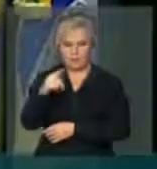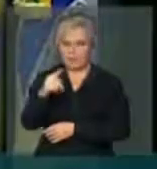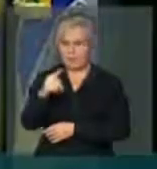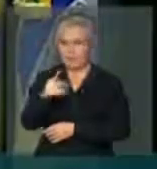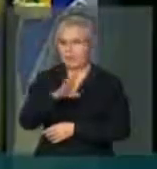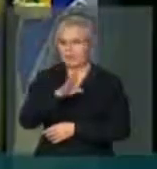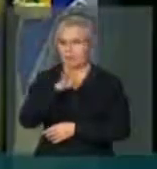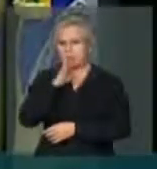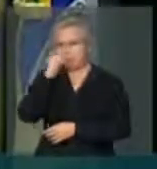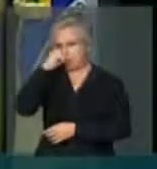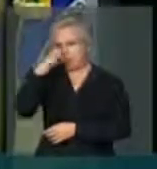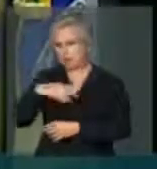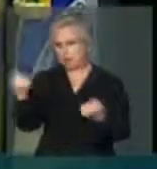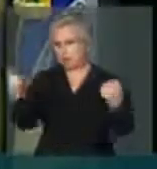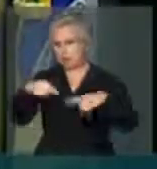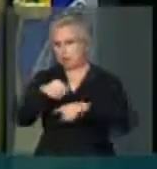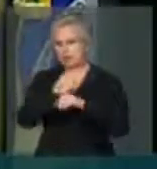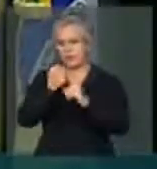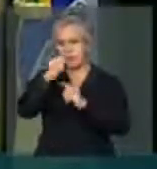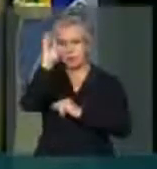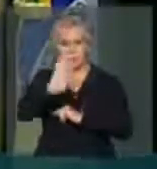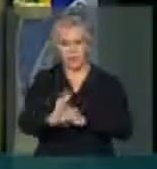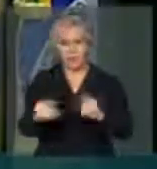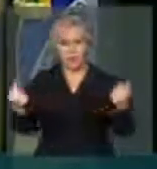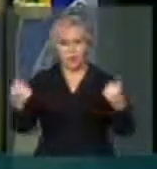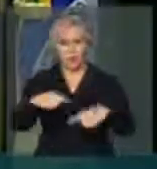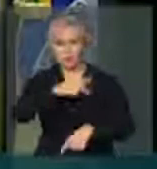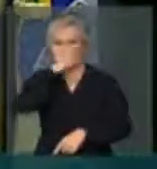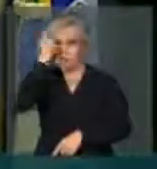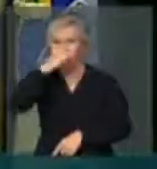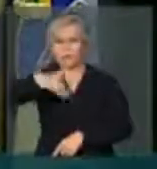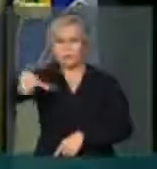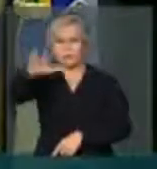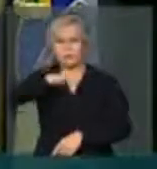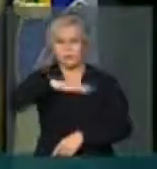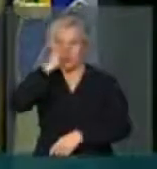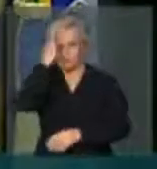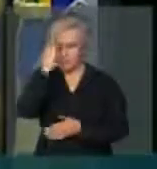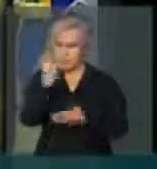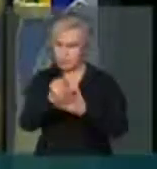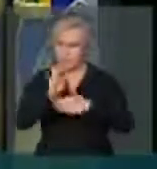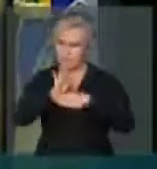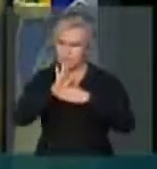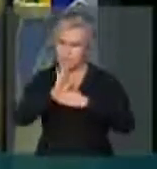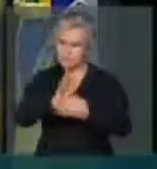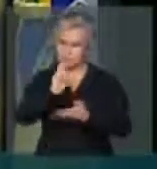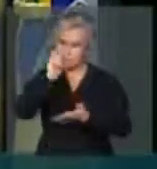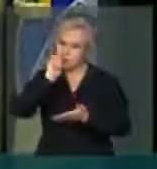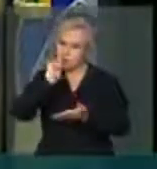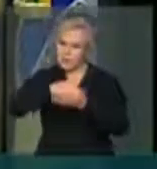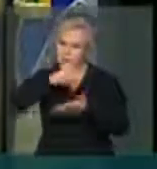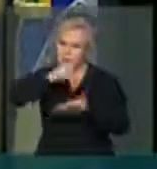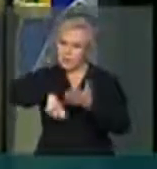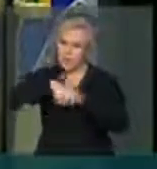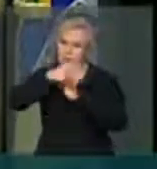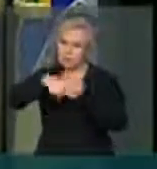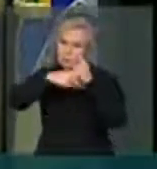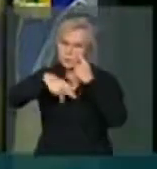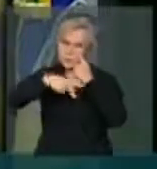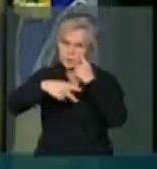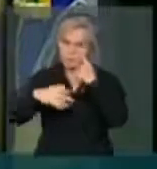uma afronta àqueles que têm fé e que contribuem com seus impostos nesse país. Pior